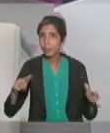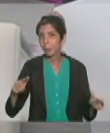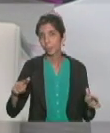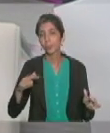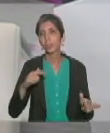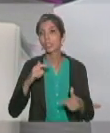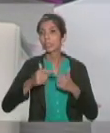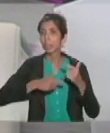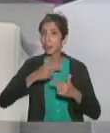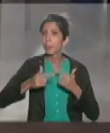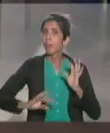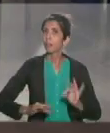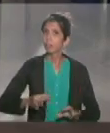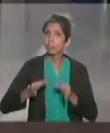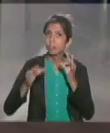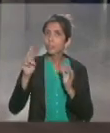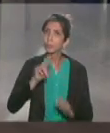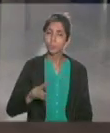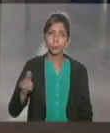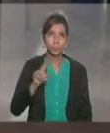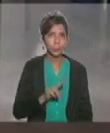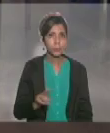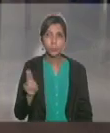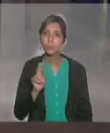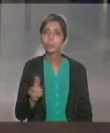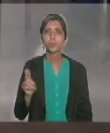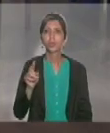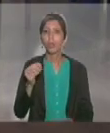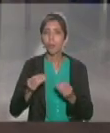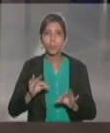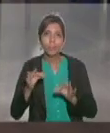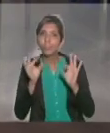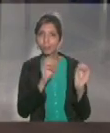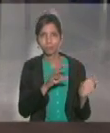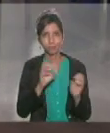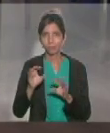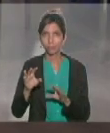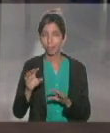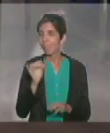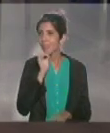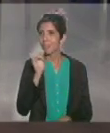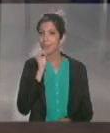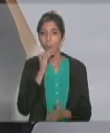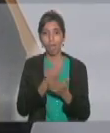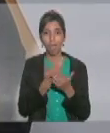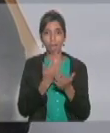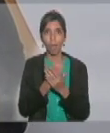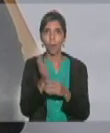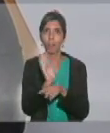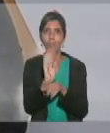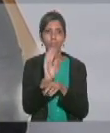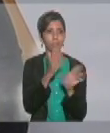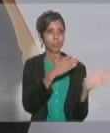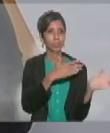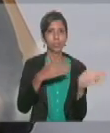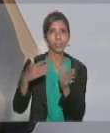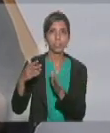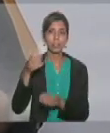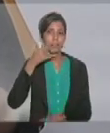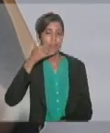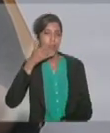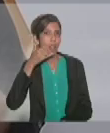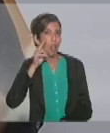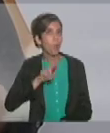coisas que se trabalham em tecnologias, então, em tecnologia educacional. Né? Como é que eu crio videoaulas para os alunos, né?